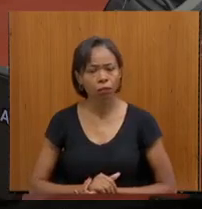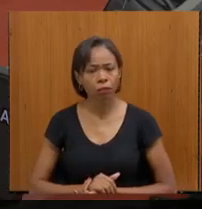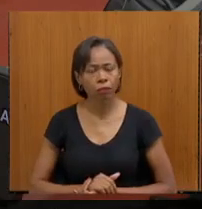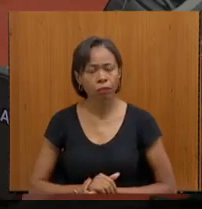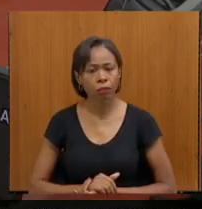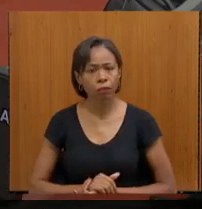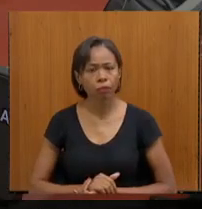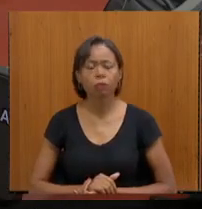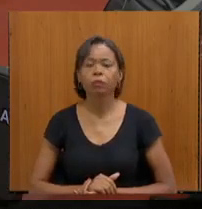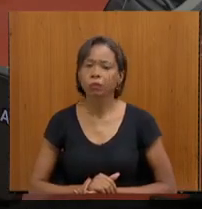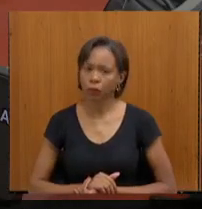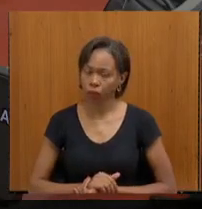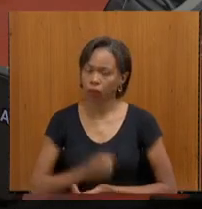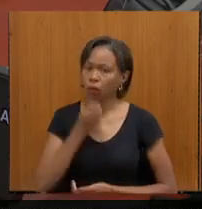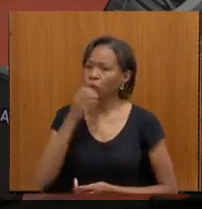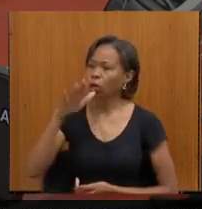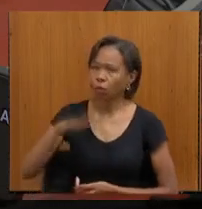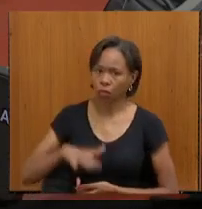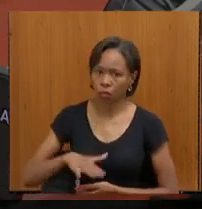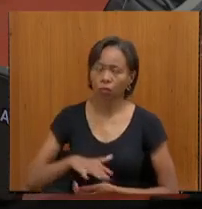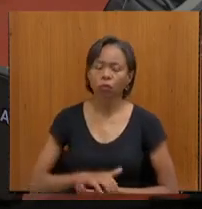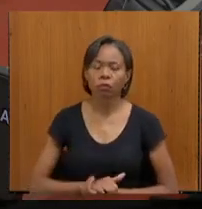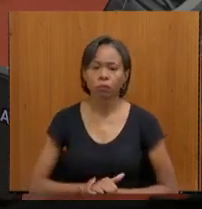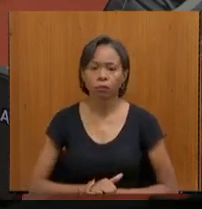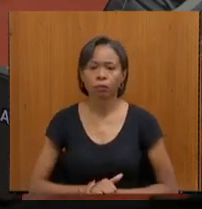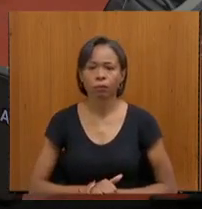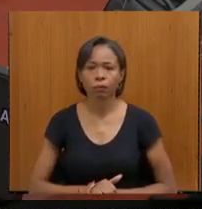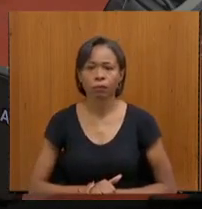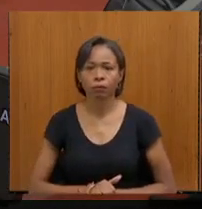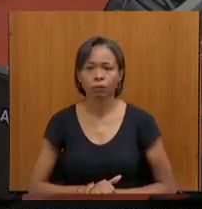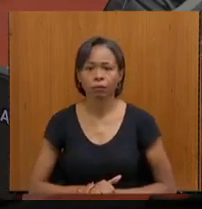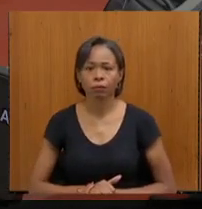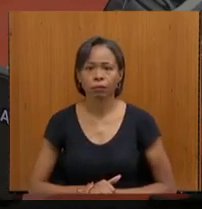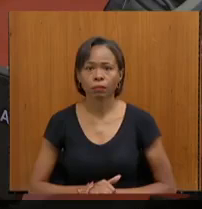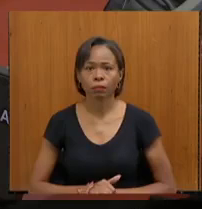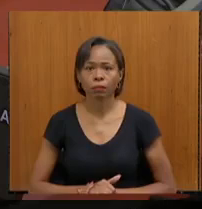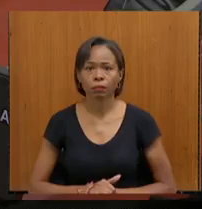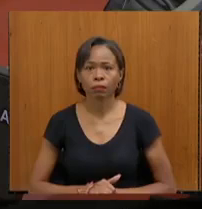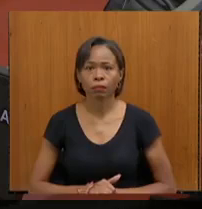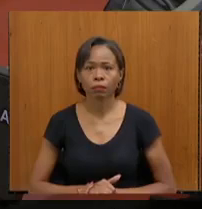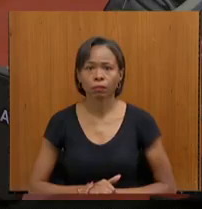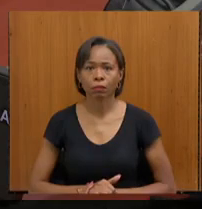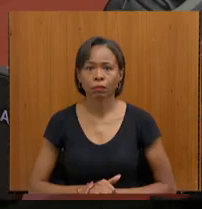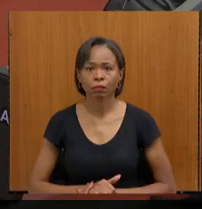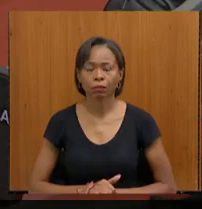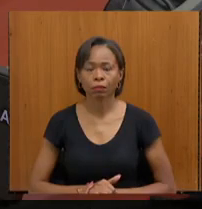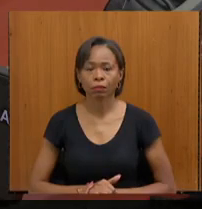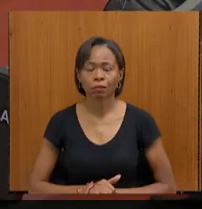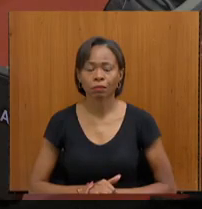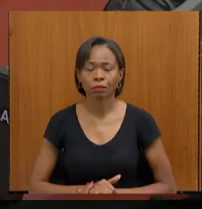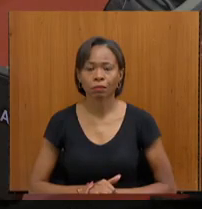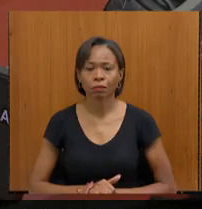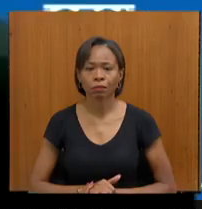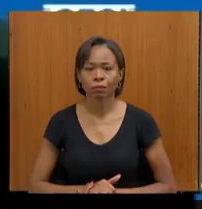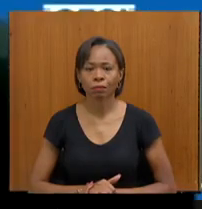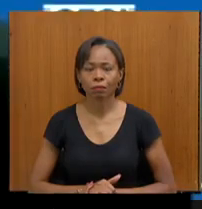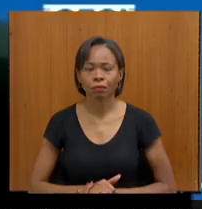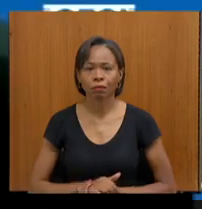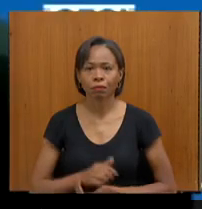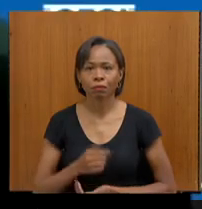boa tarde boa tarde boa tarde posso compartilhar a minha